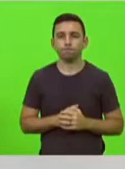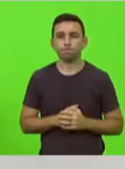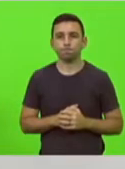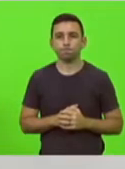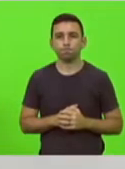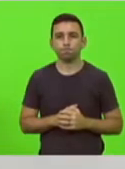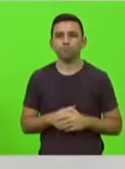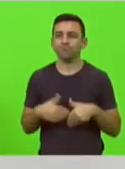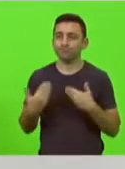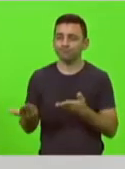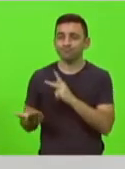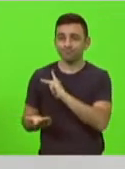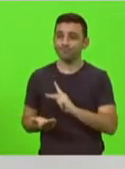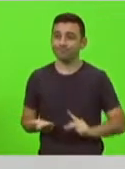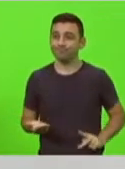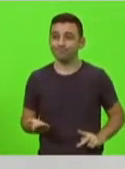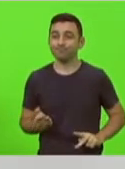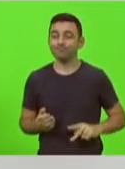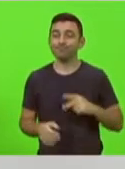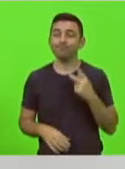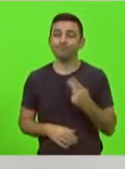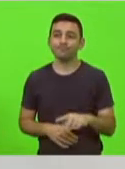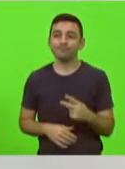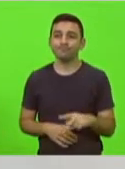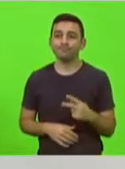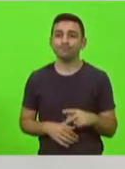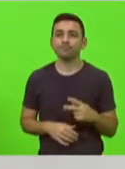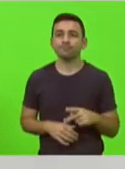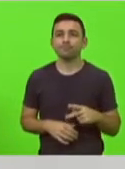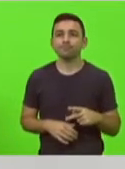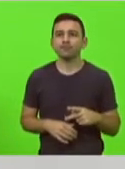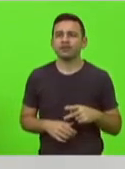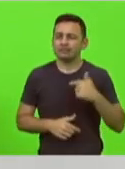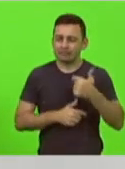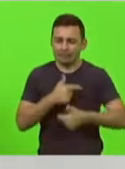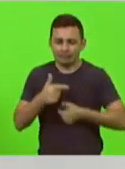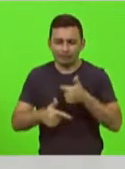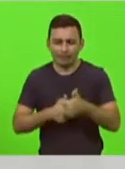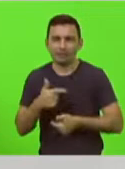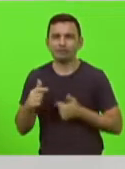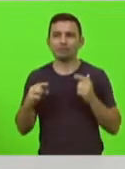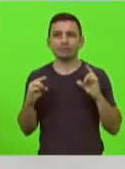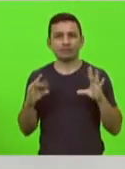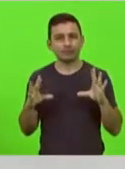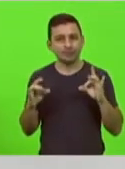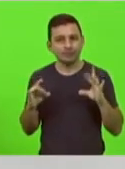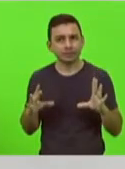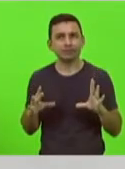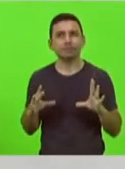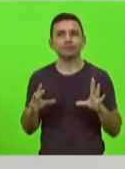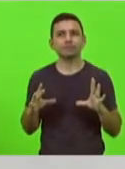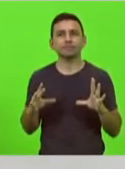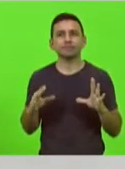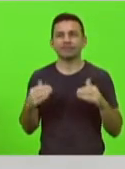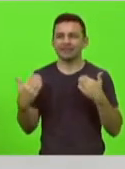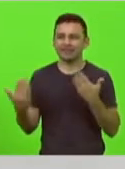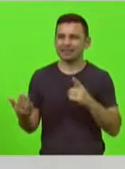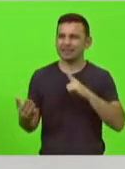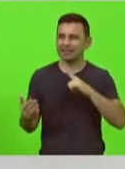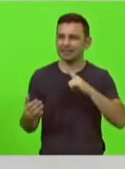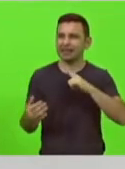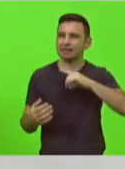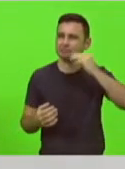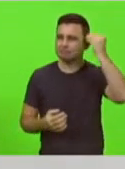desejar ao presidente da casa aí que tenha um trabalho grande mesmo, né? É uma pessoa com uma bagagem muito